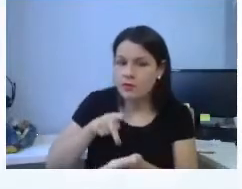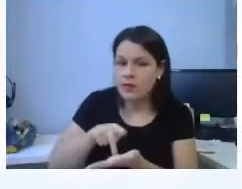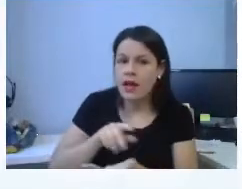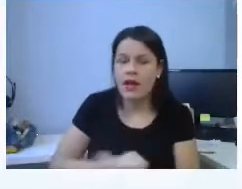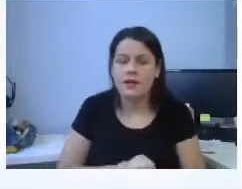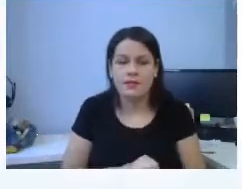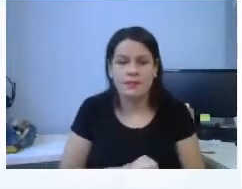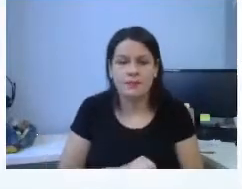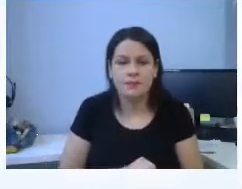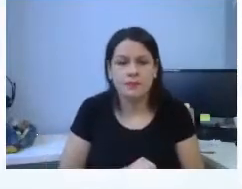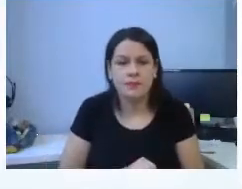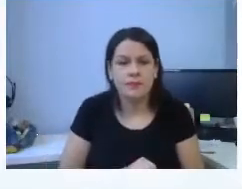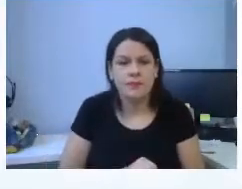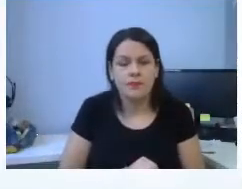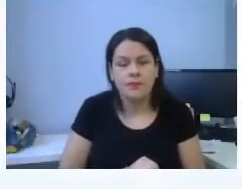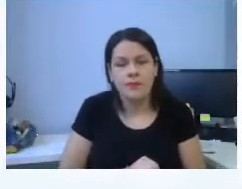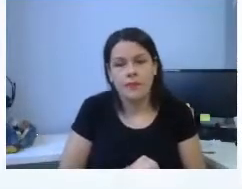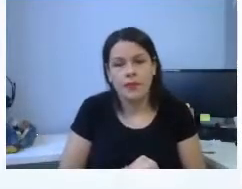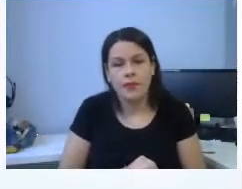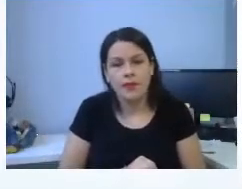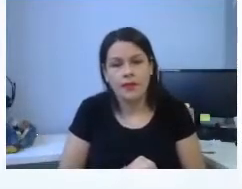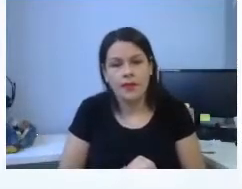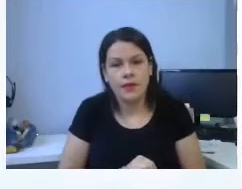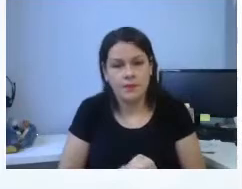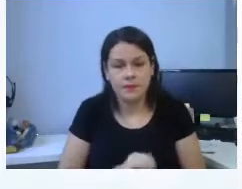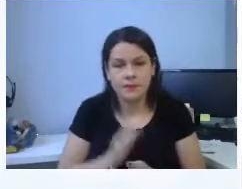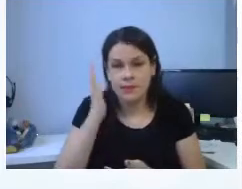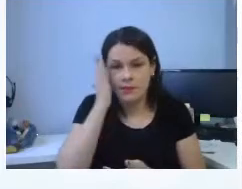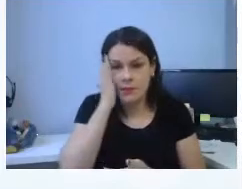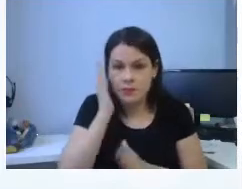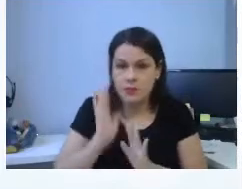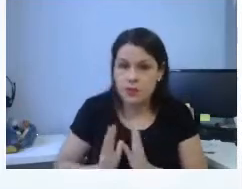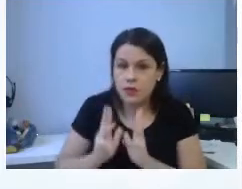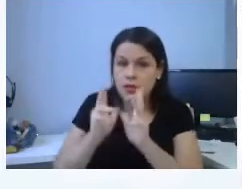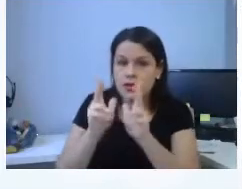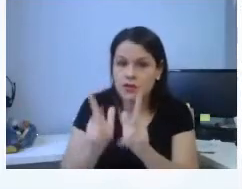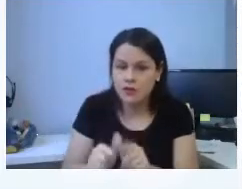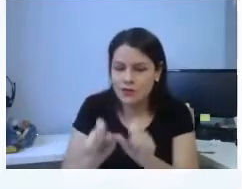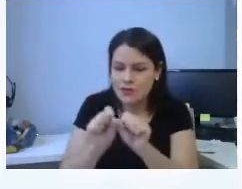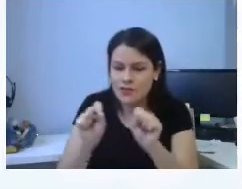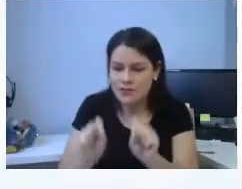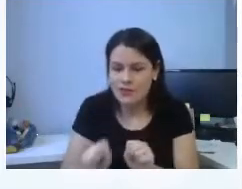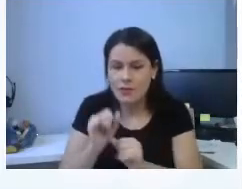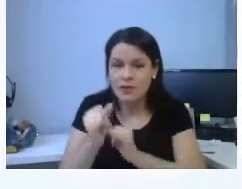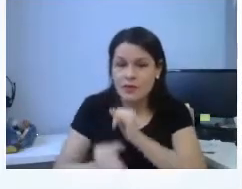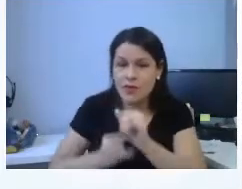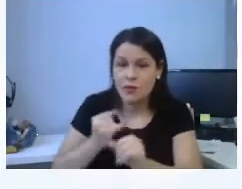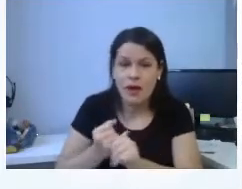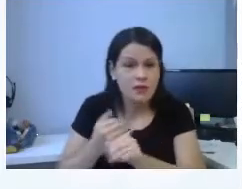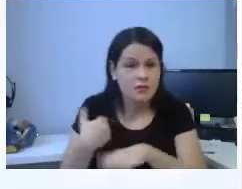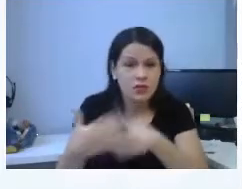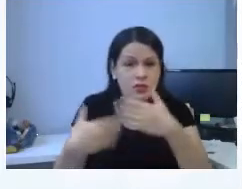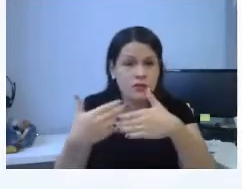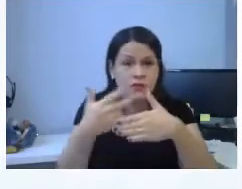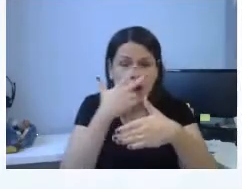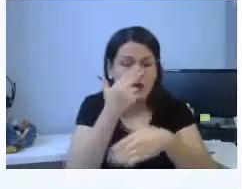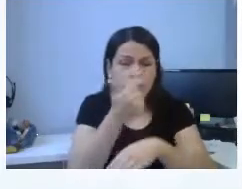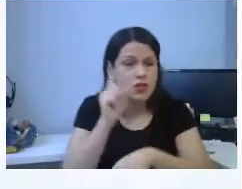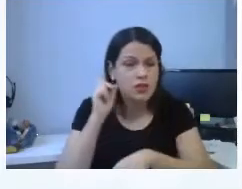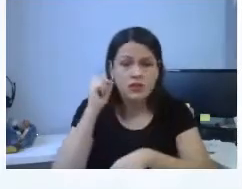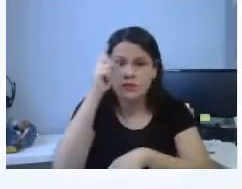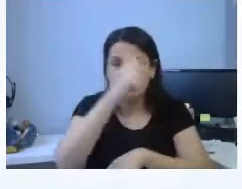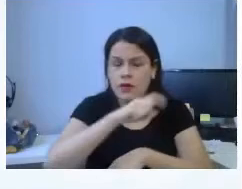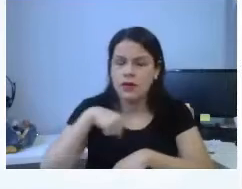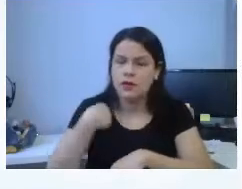Os sistemas de informática estão tão desenvolvidos que acho que não há uma grande dificuldade para que a